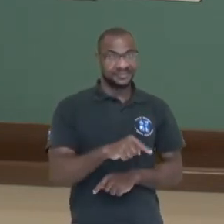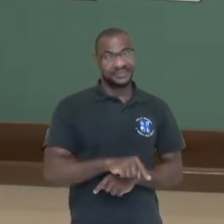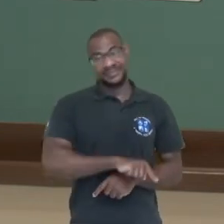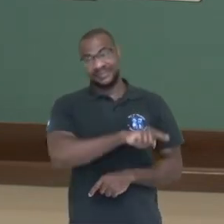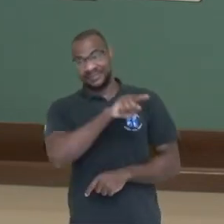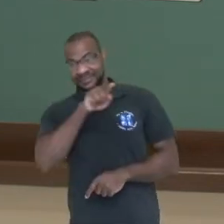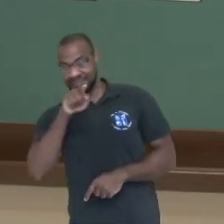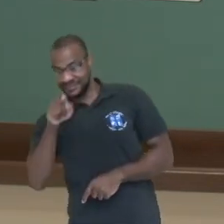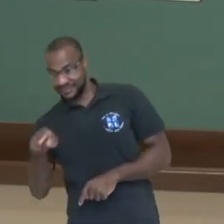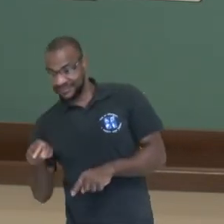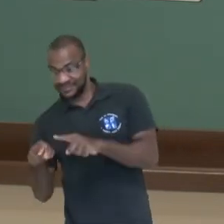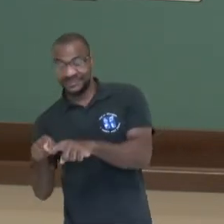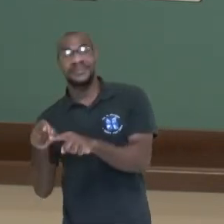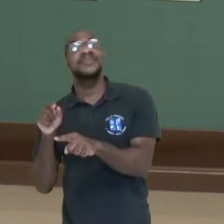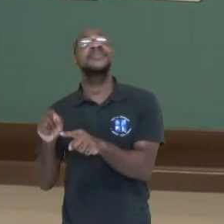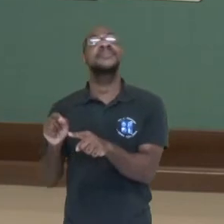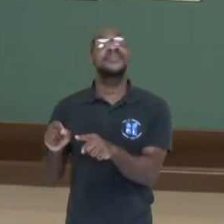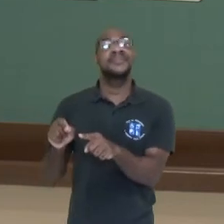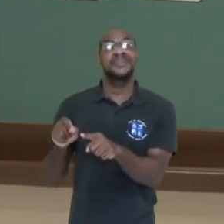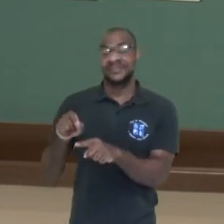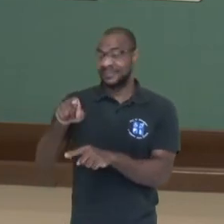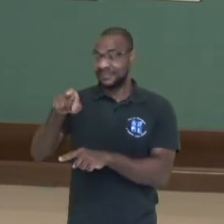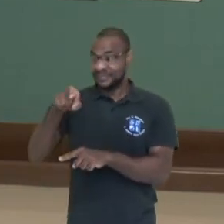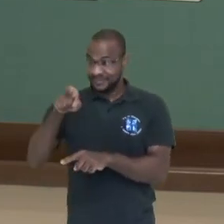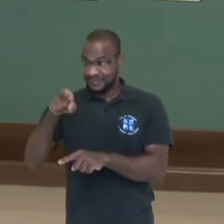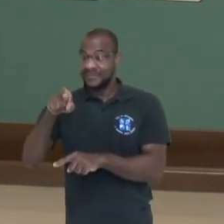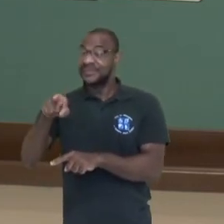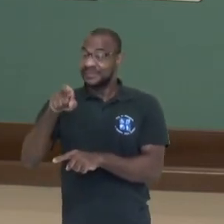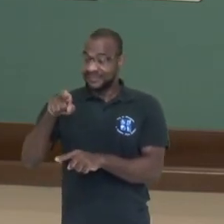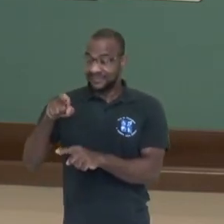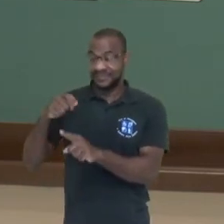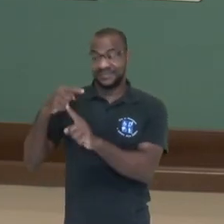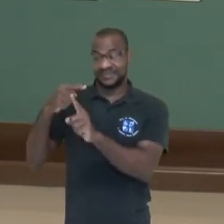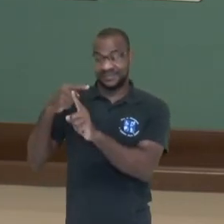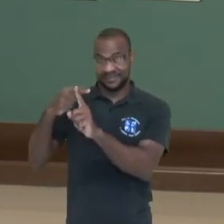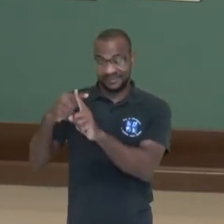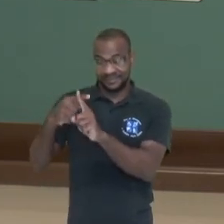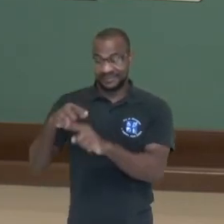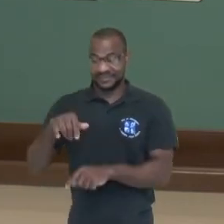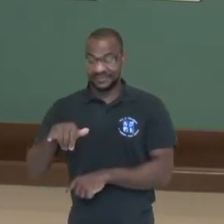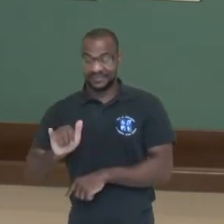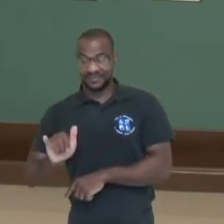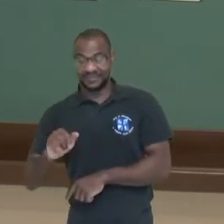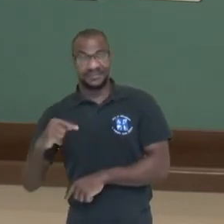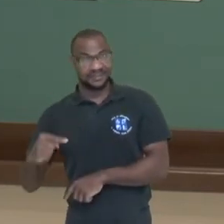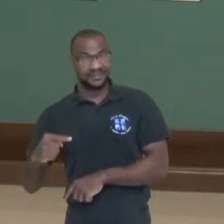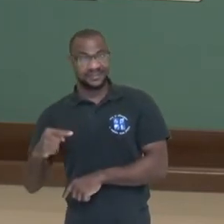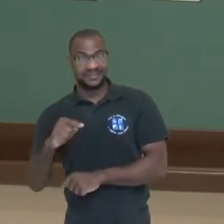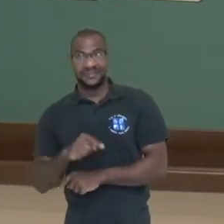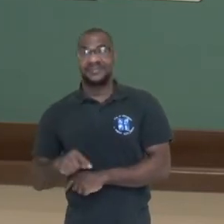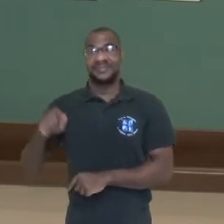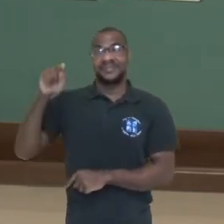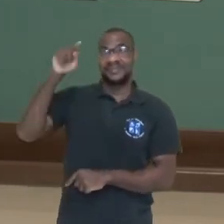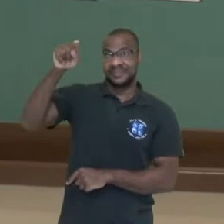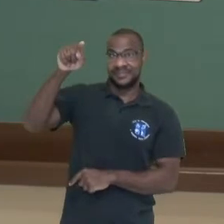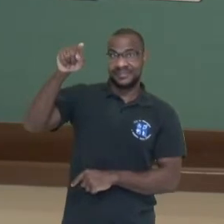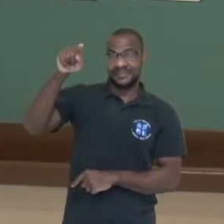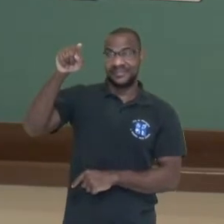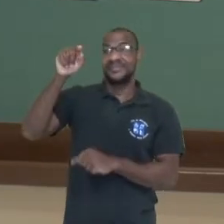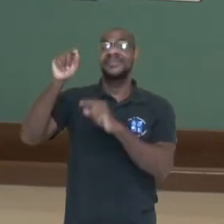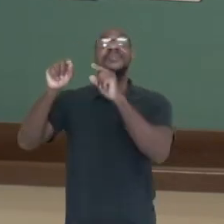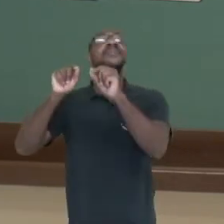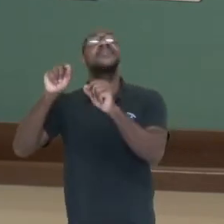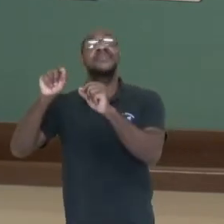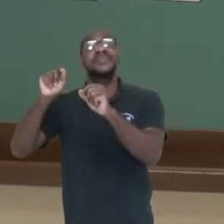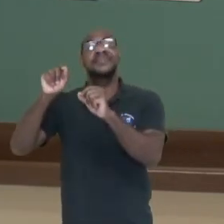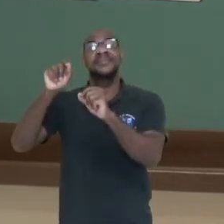qual estratégia você vai usar? Sinta-se à vontade, tá bom? O que eu fiz aqui? Eu marquei para a gente poder ter certeza de onde